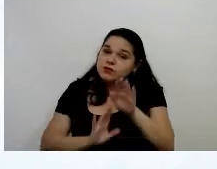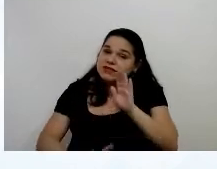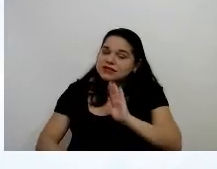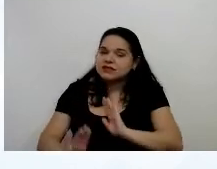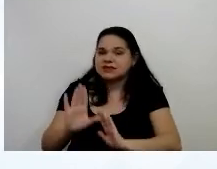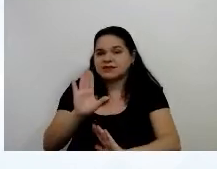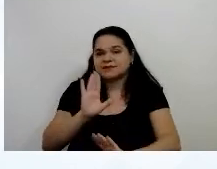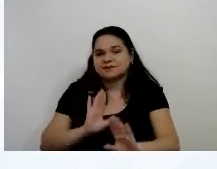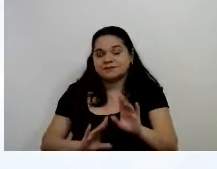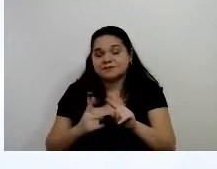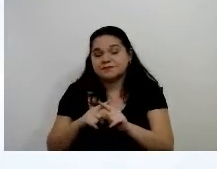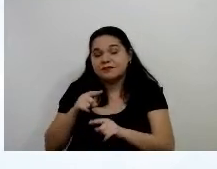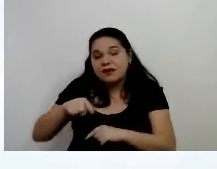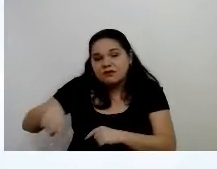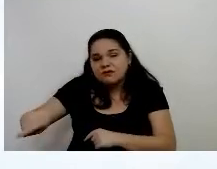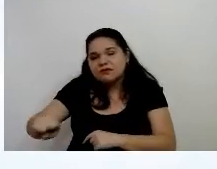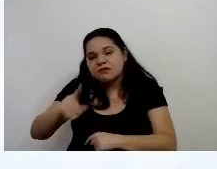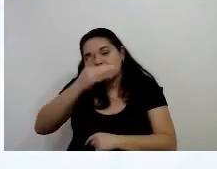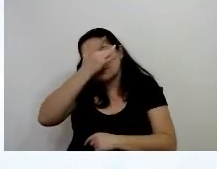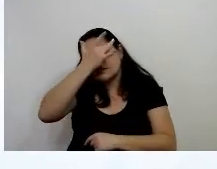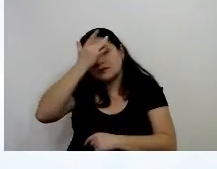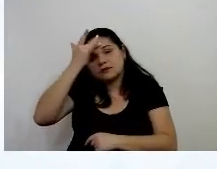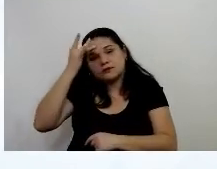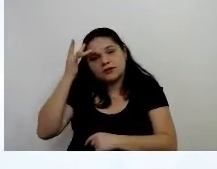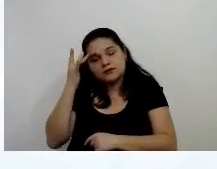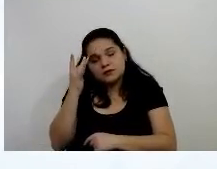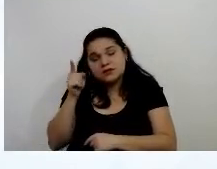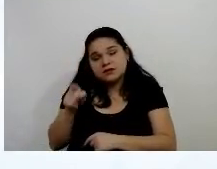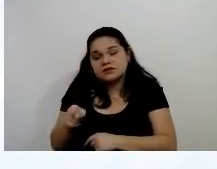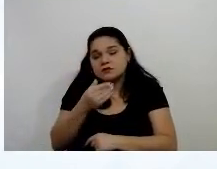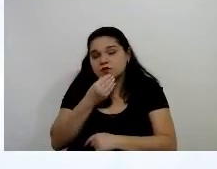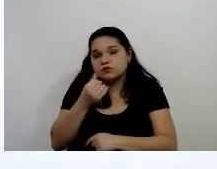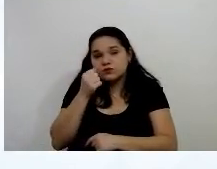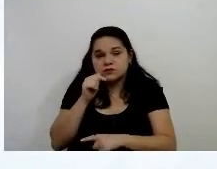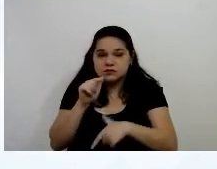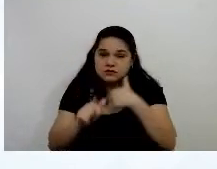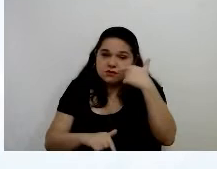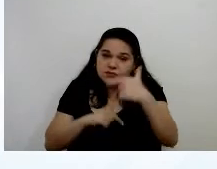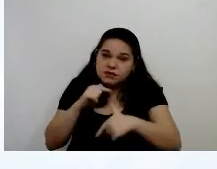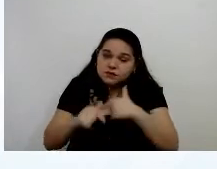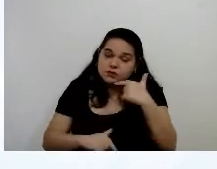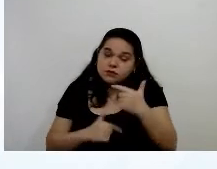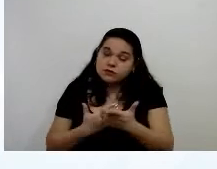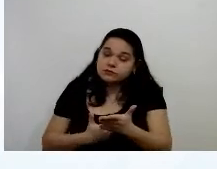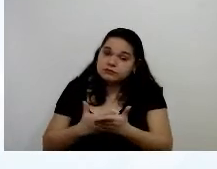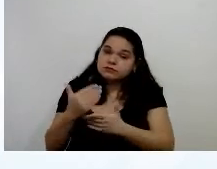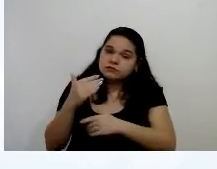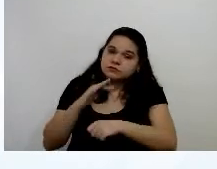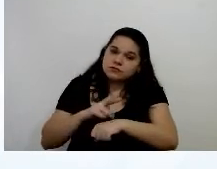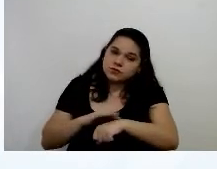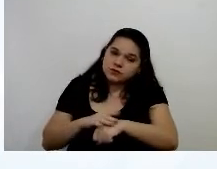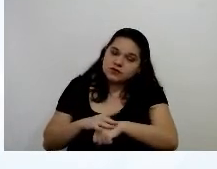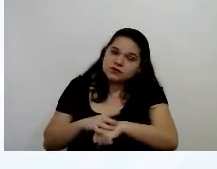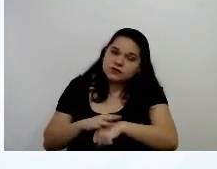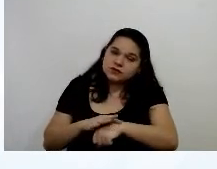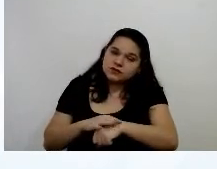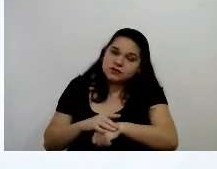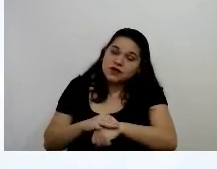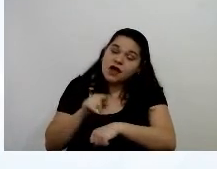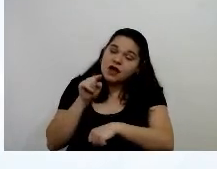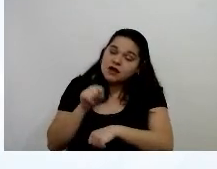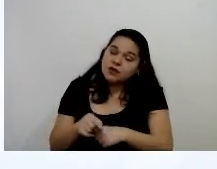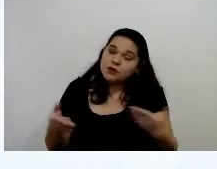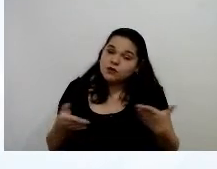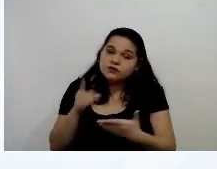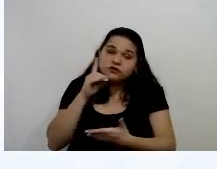essas pessoas realmente, esses trabalhadores, acabam adoecendo. E aí, hoje em dia, uma